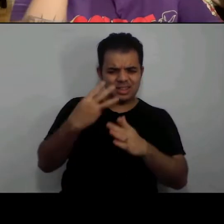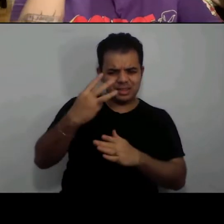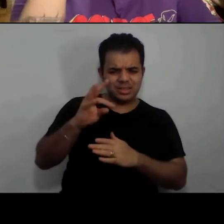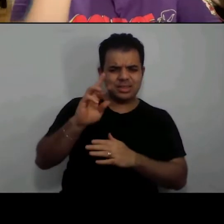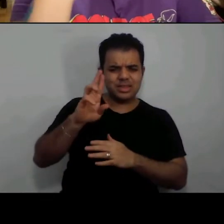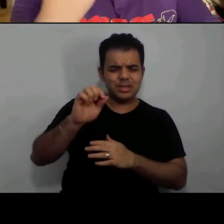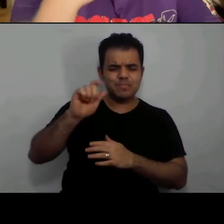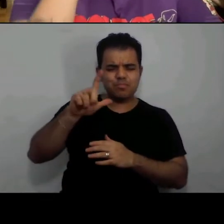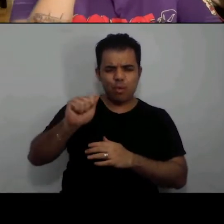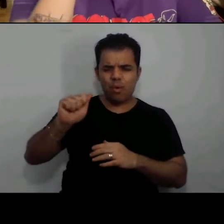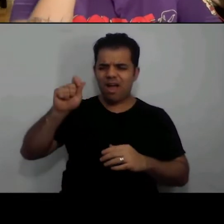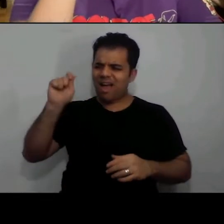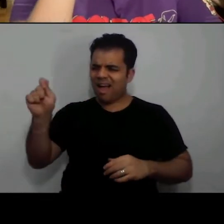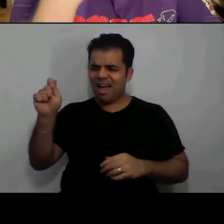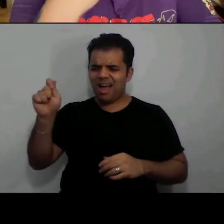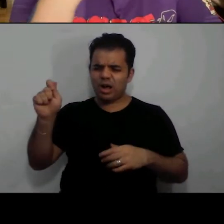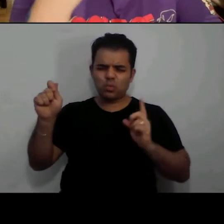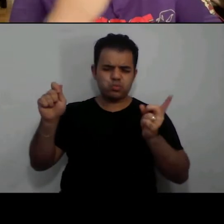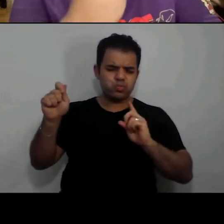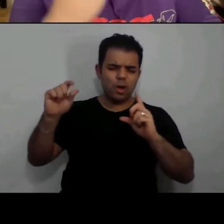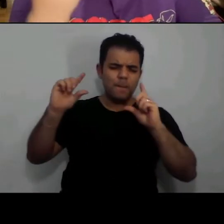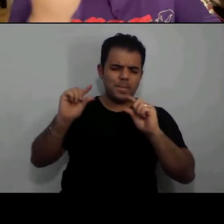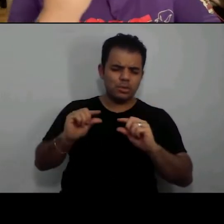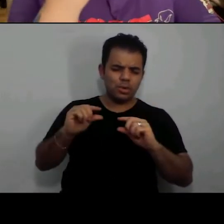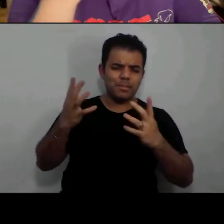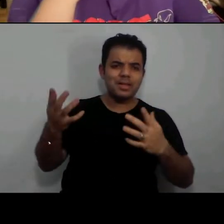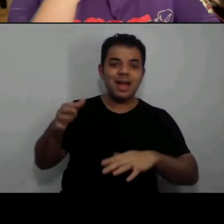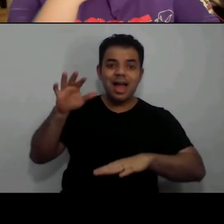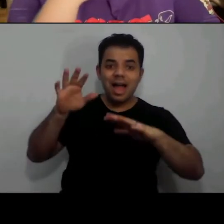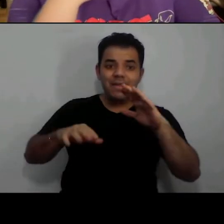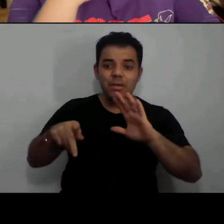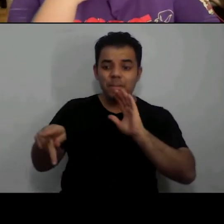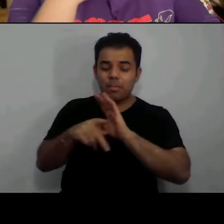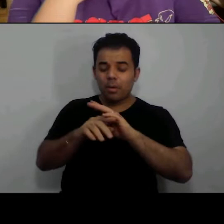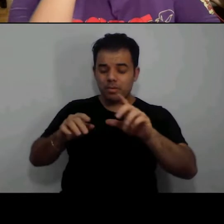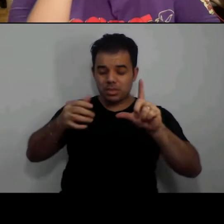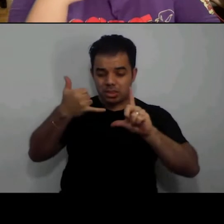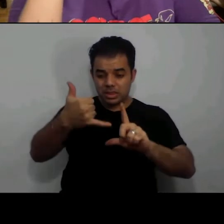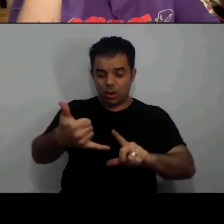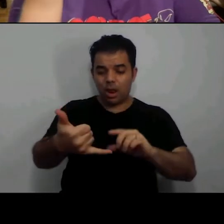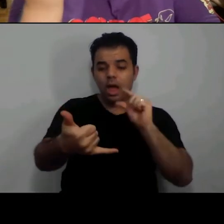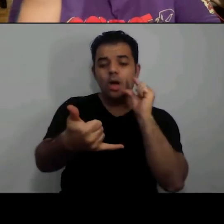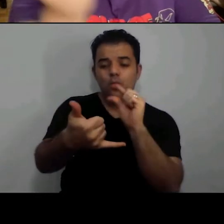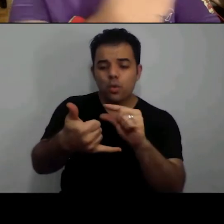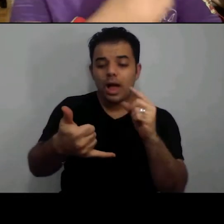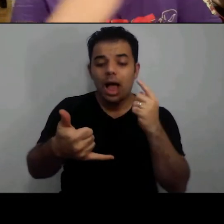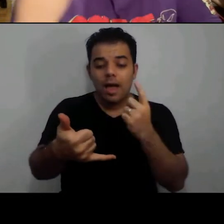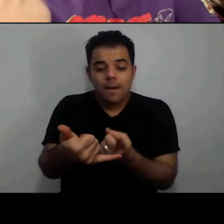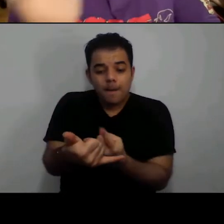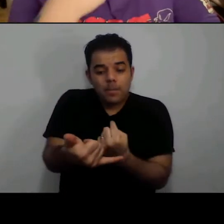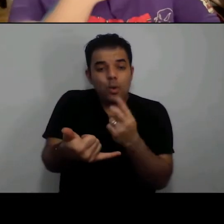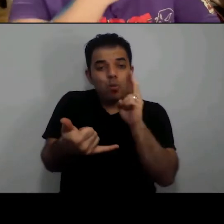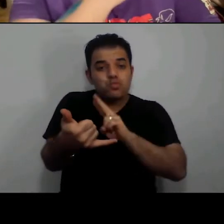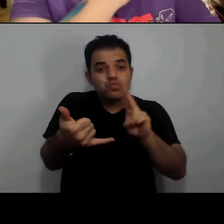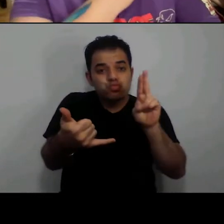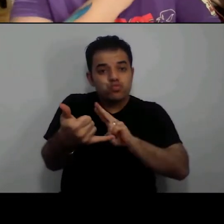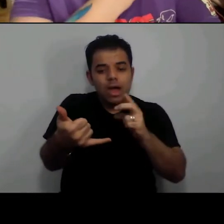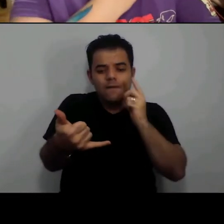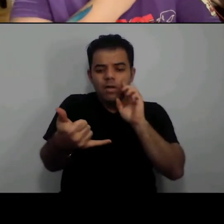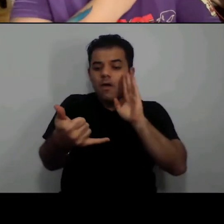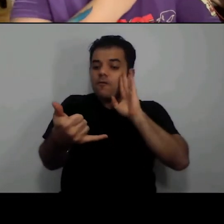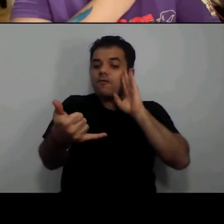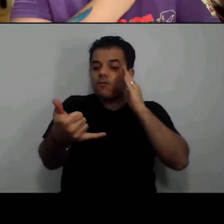criticidade maior? E dependendo da área de toque de um elemento da minha tela, vou estar impedindo o usuário de acessar um fluxo